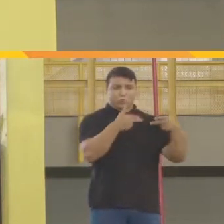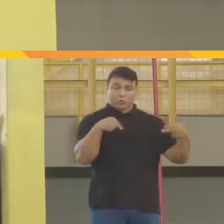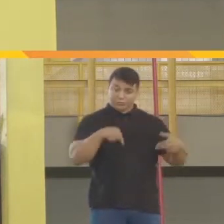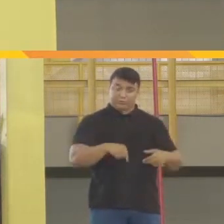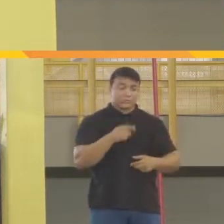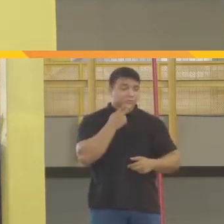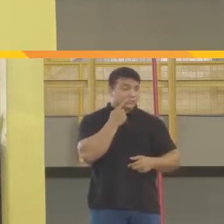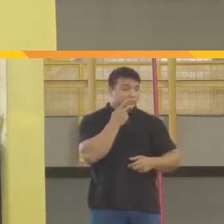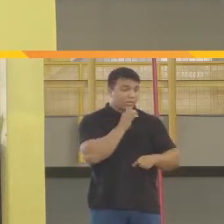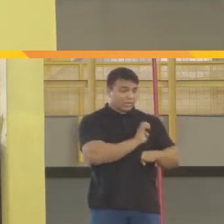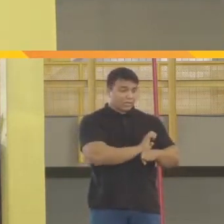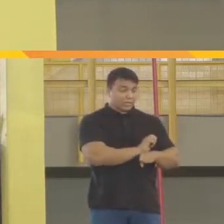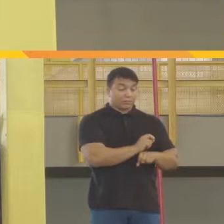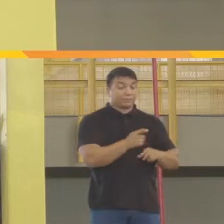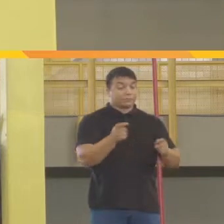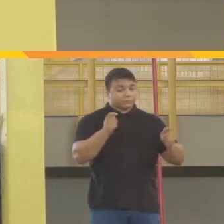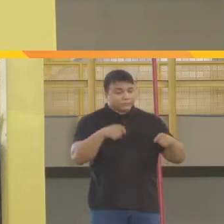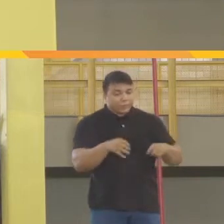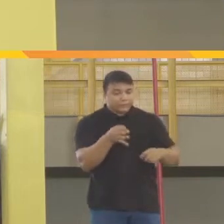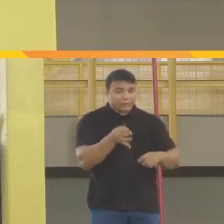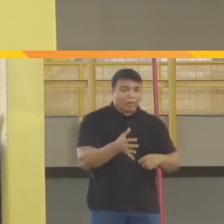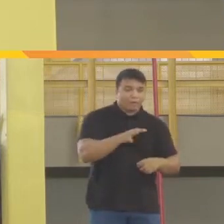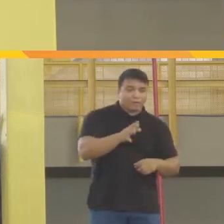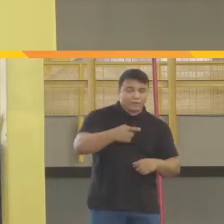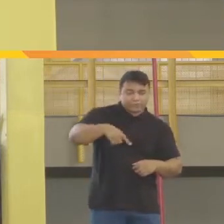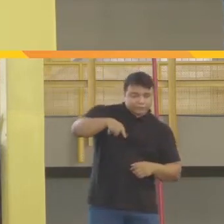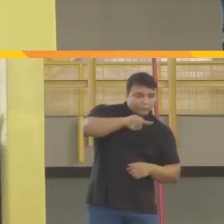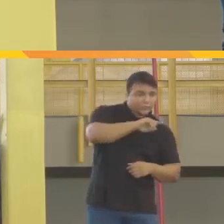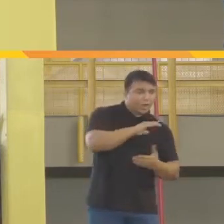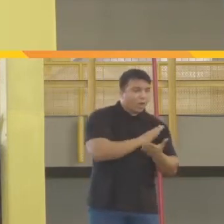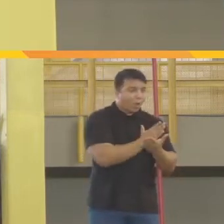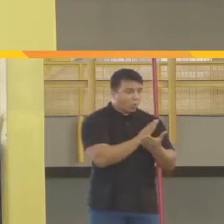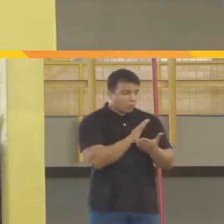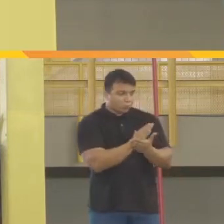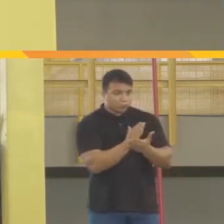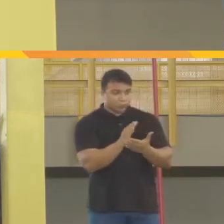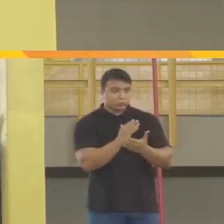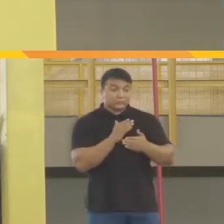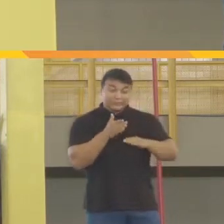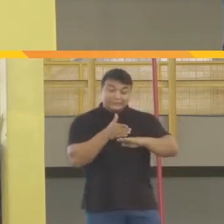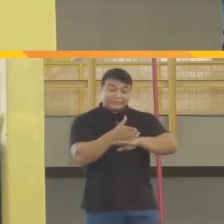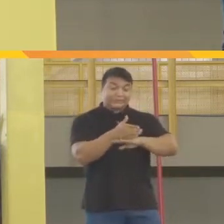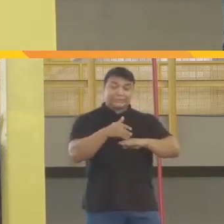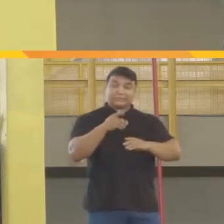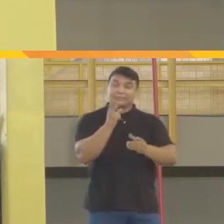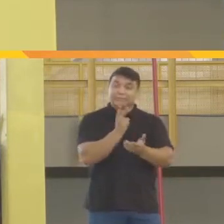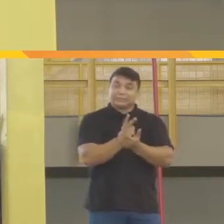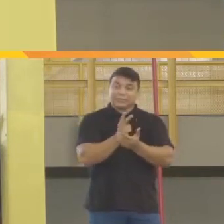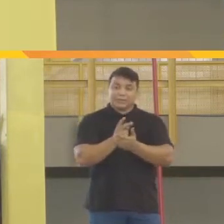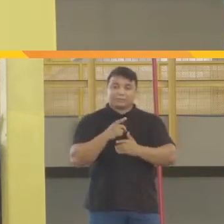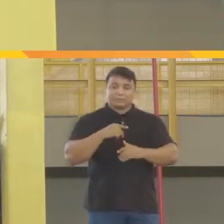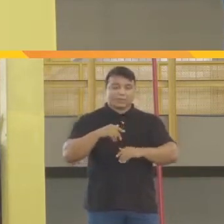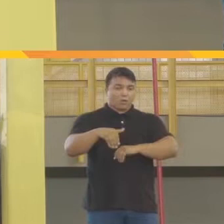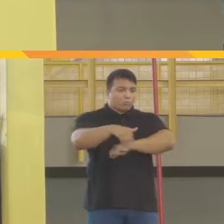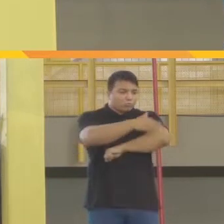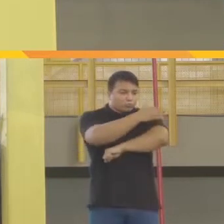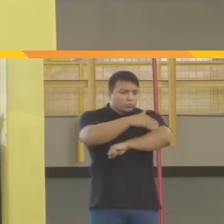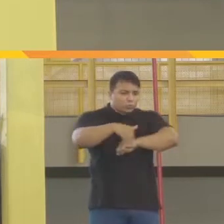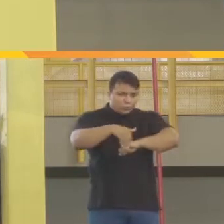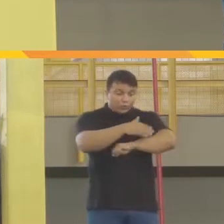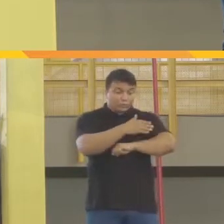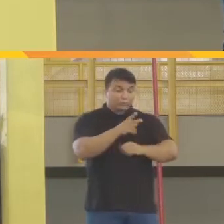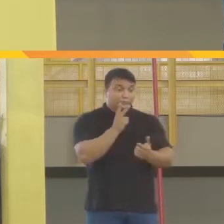coisas aqui. E é possível que uma parte de vocês passe por esse